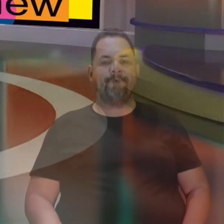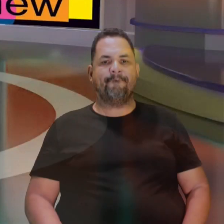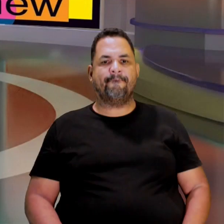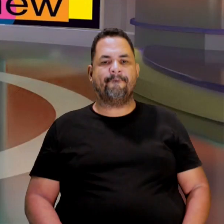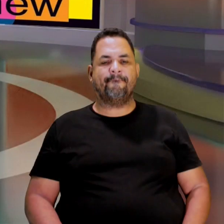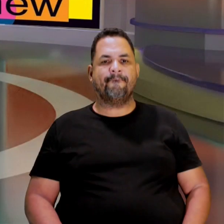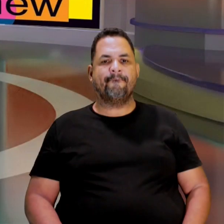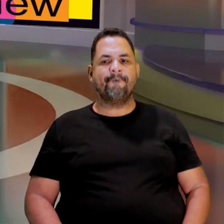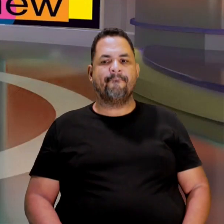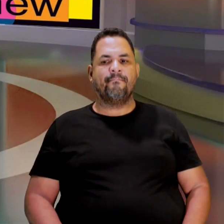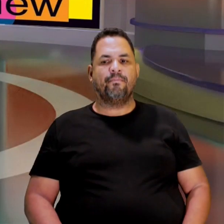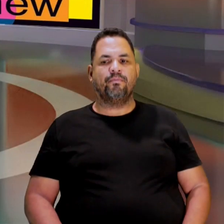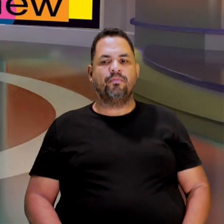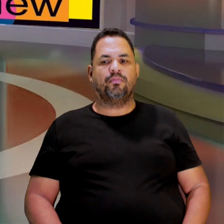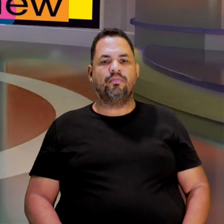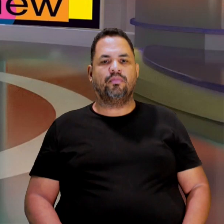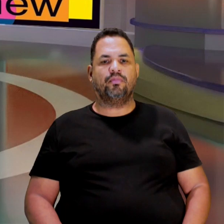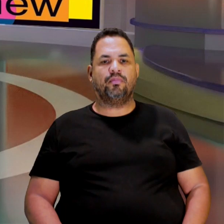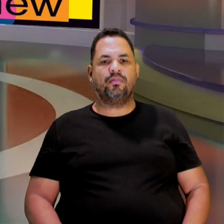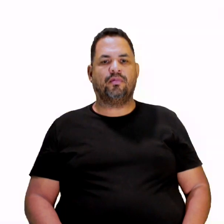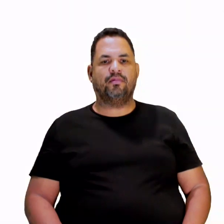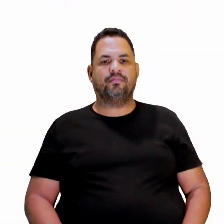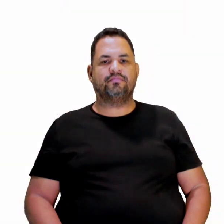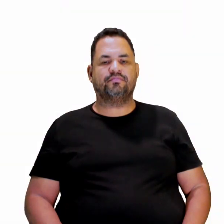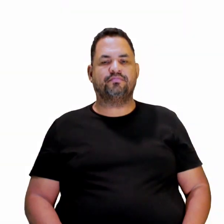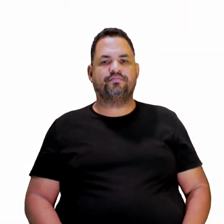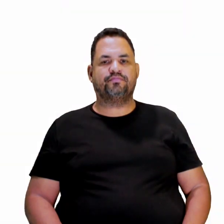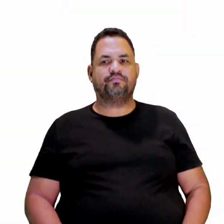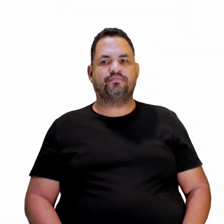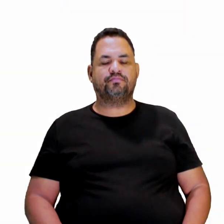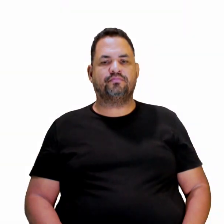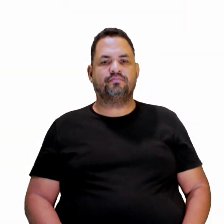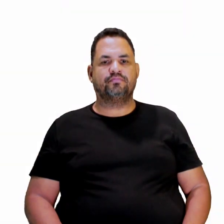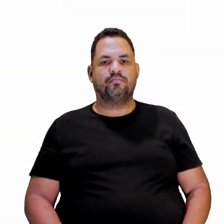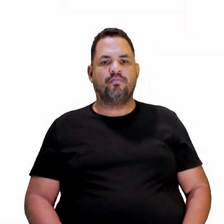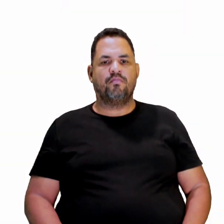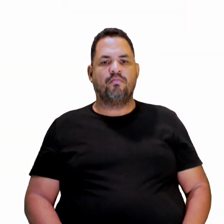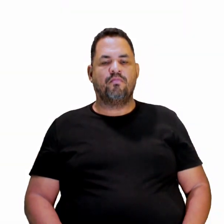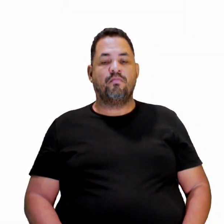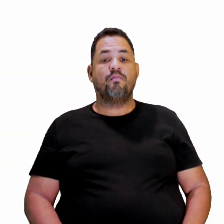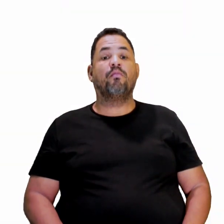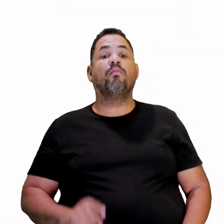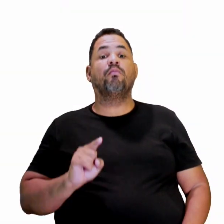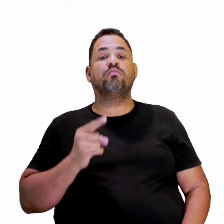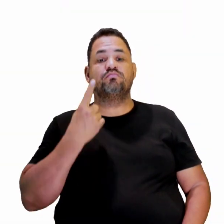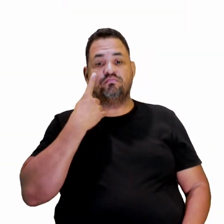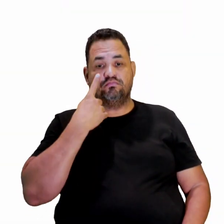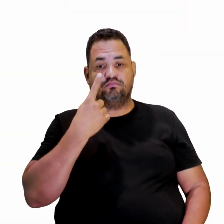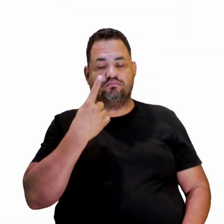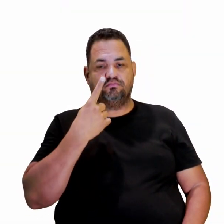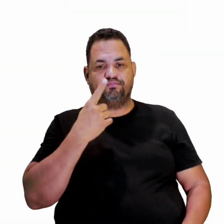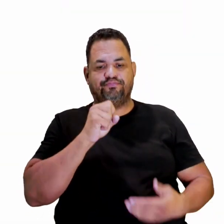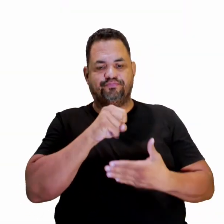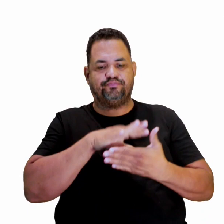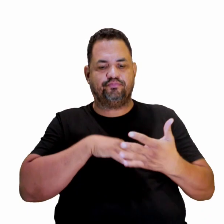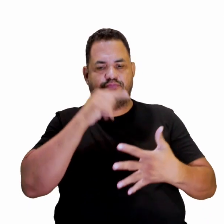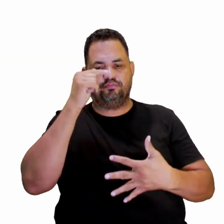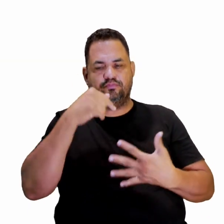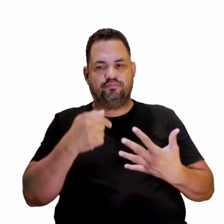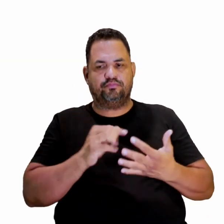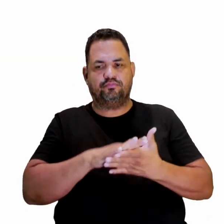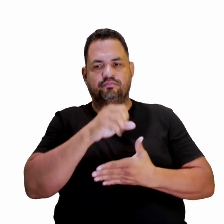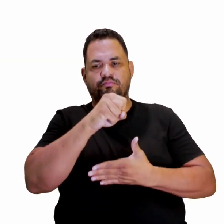I'm back and let's correct. Let's go. E aí, gente, o que vocês acharam dessa atividade de sala? Momento de tirar